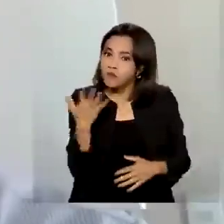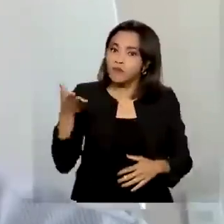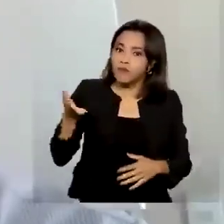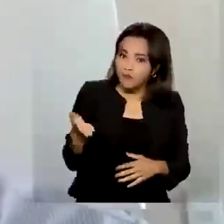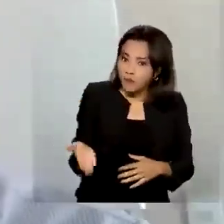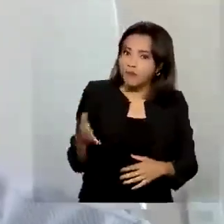estruturação do setor